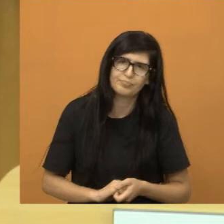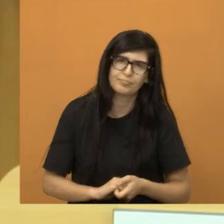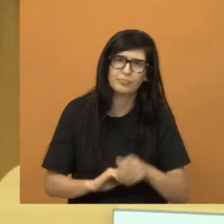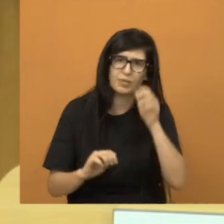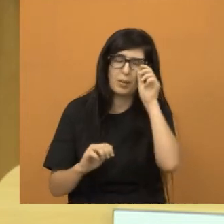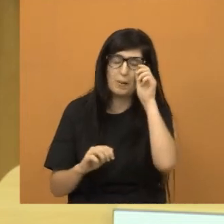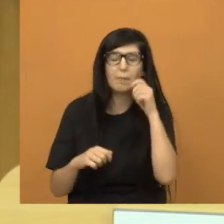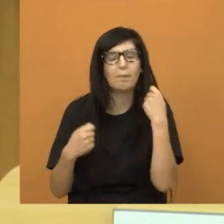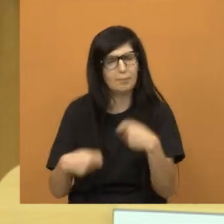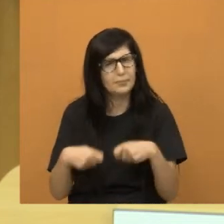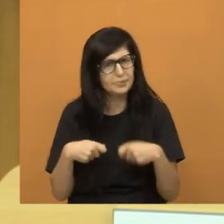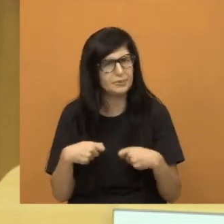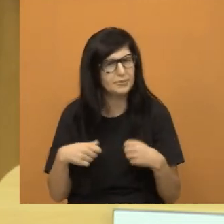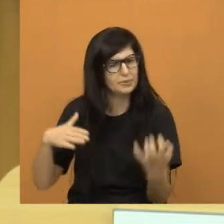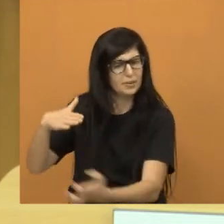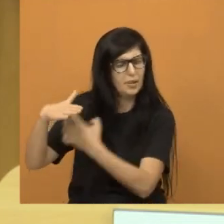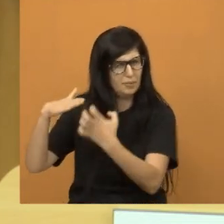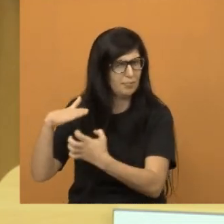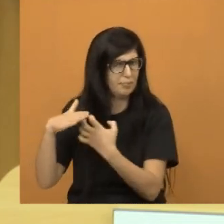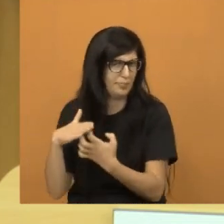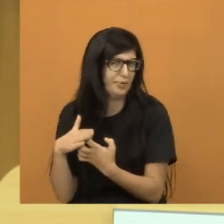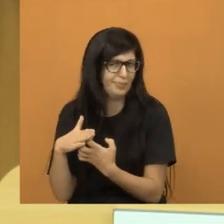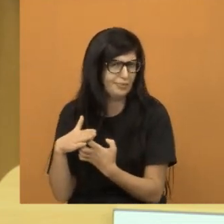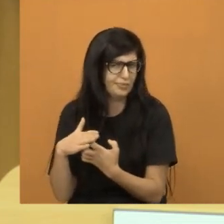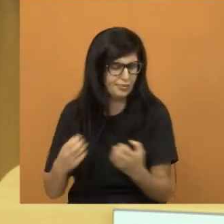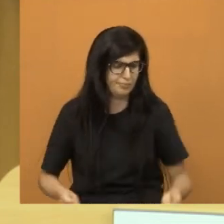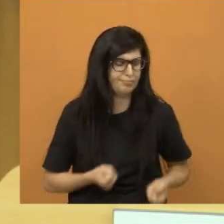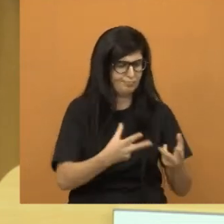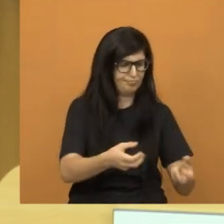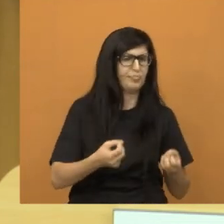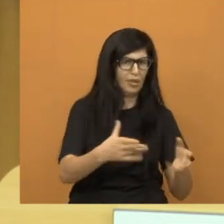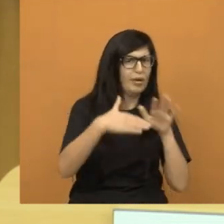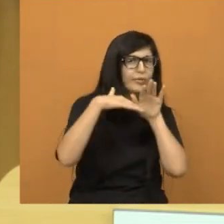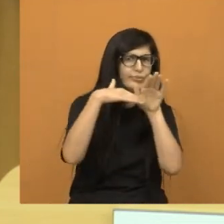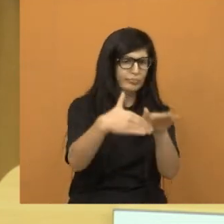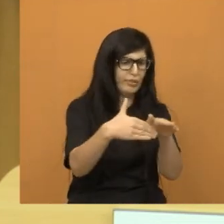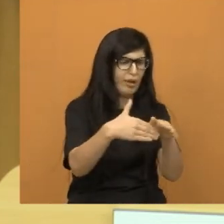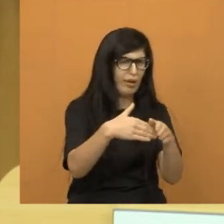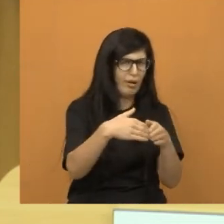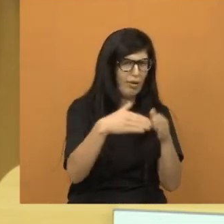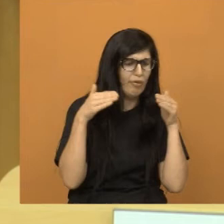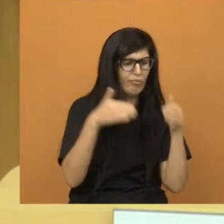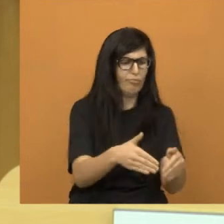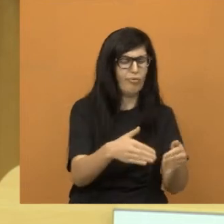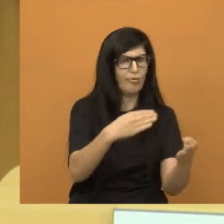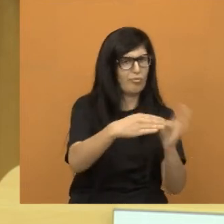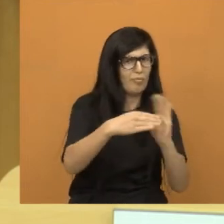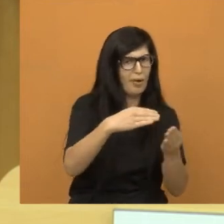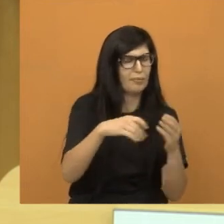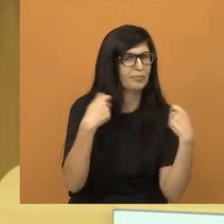de custeio, buscar orçamento, para que dê conta de, nesses próximos anos,